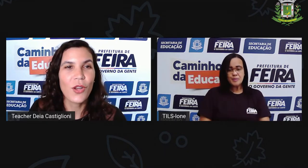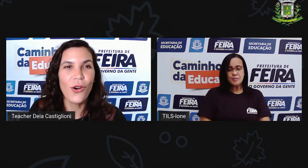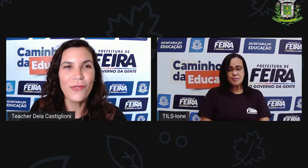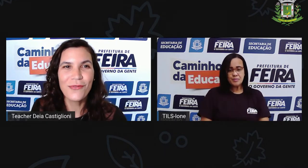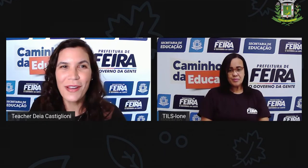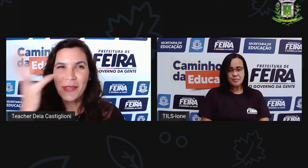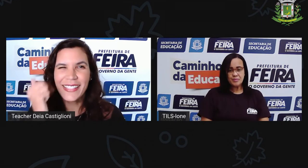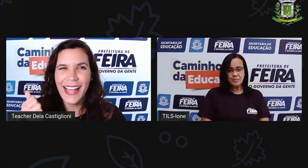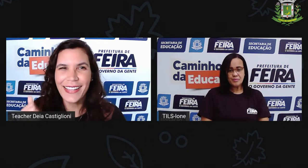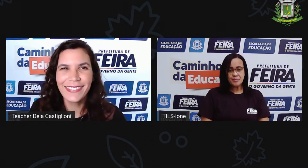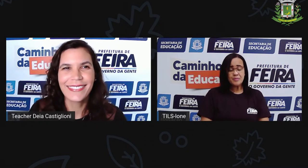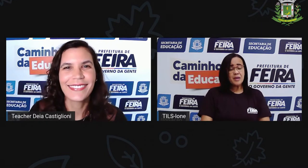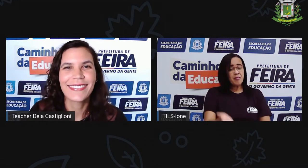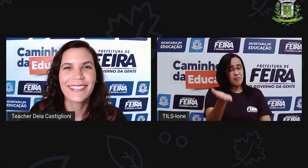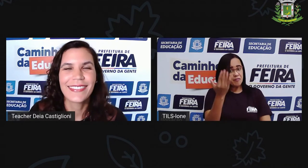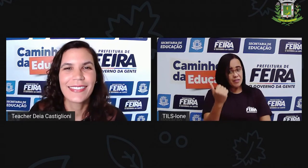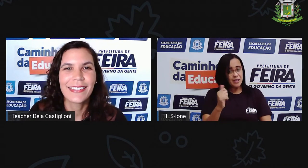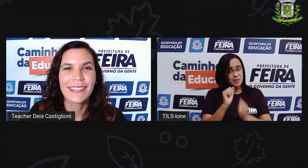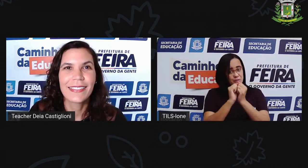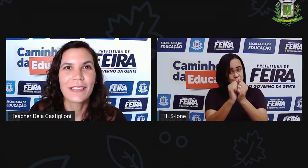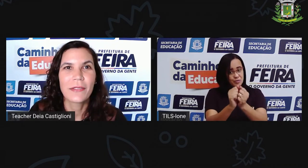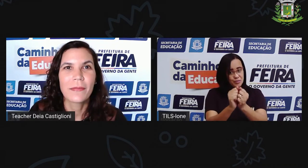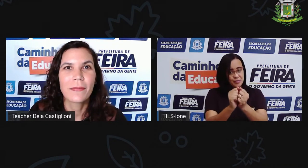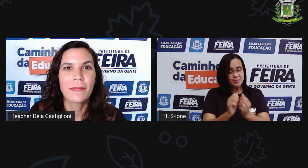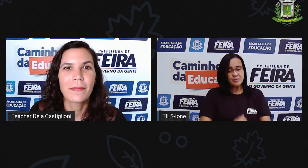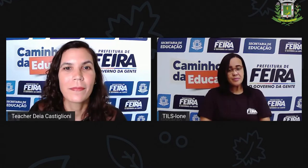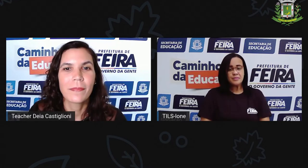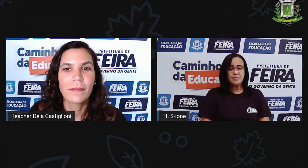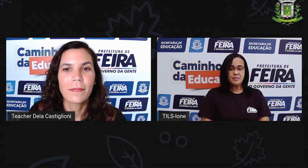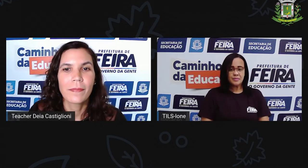Let's go? Vamos lá?